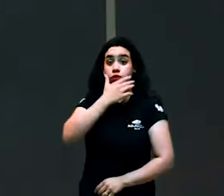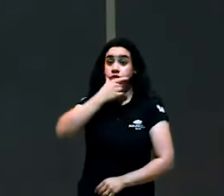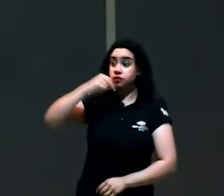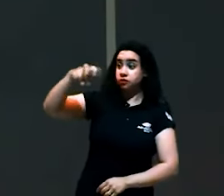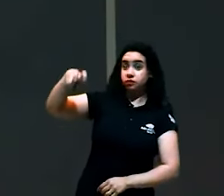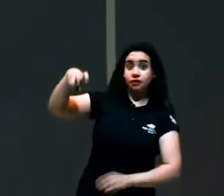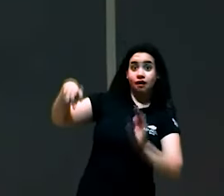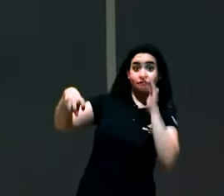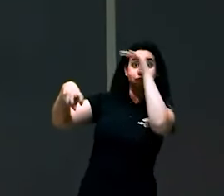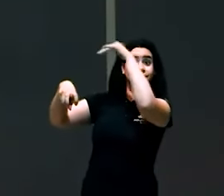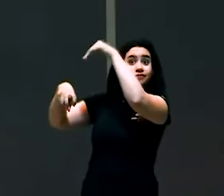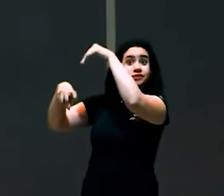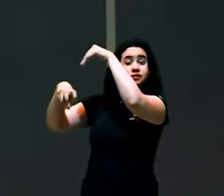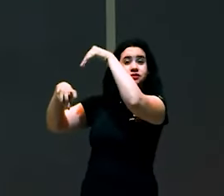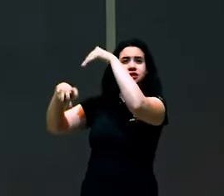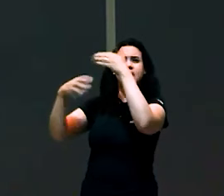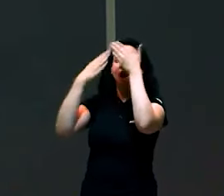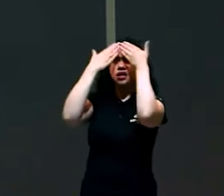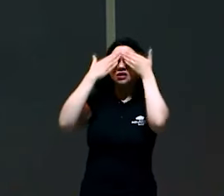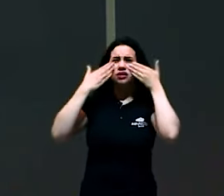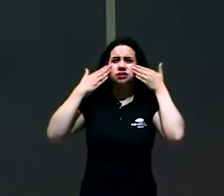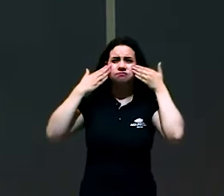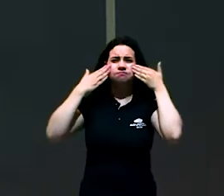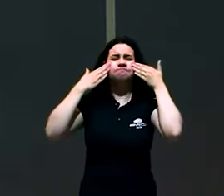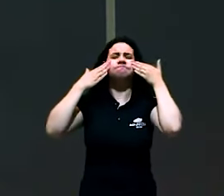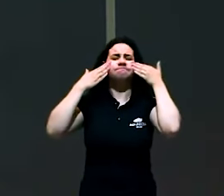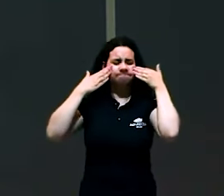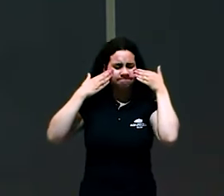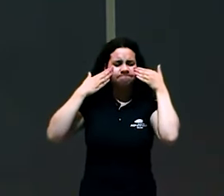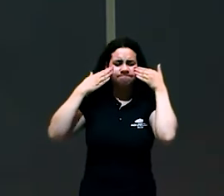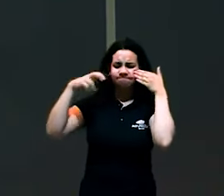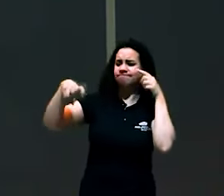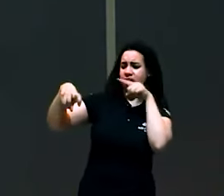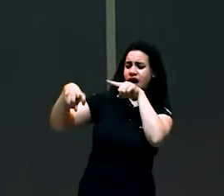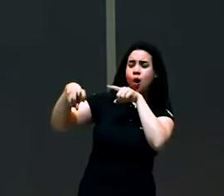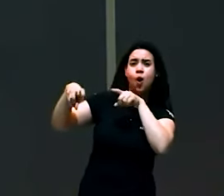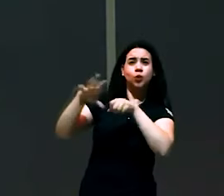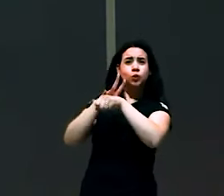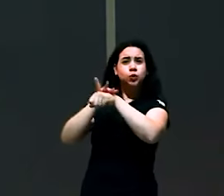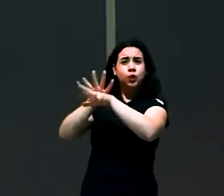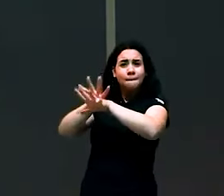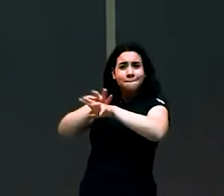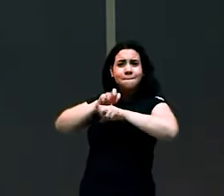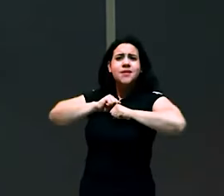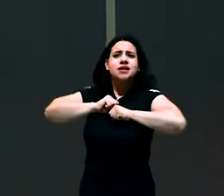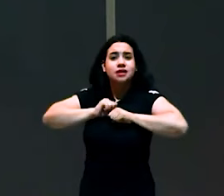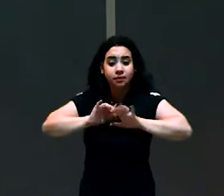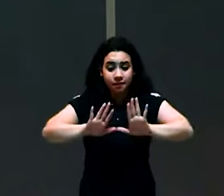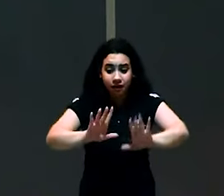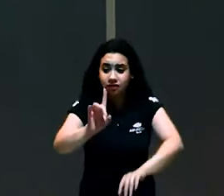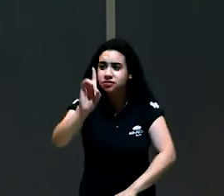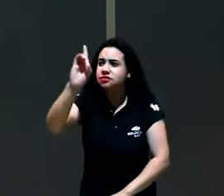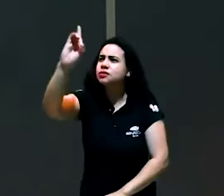em Indiana foi atacado por uma doença, porém era um homem que chegou a conhecer profundamente a